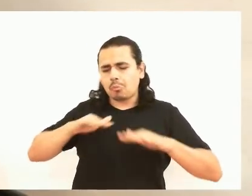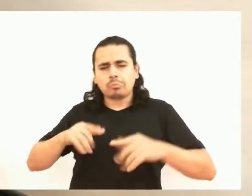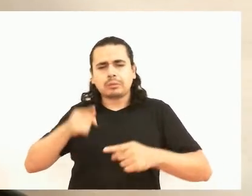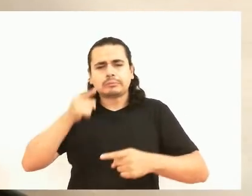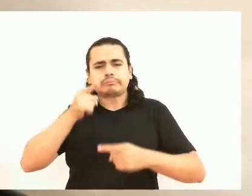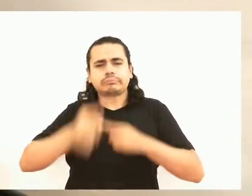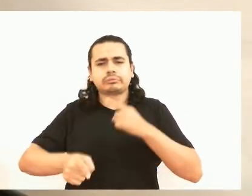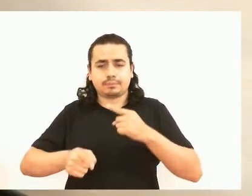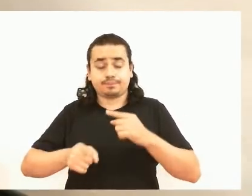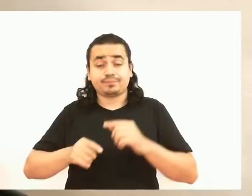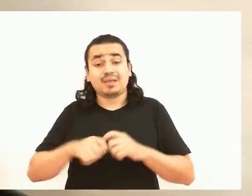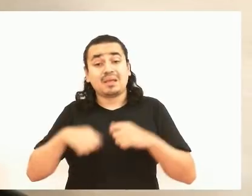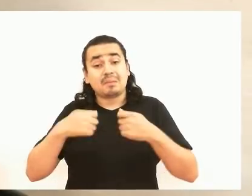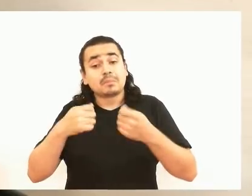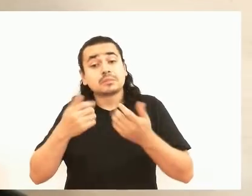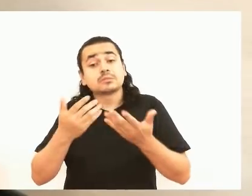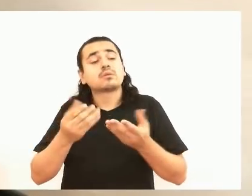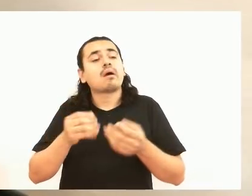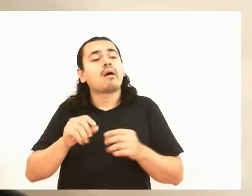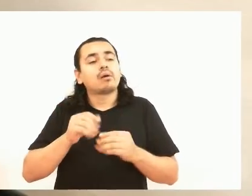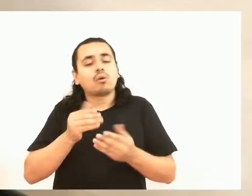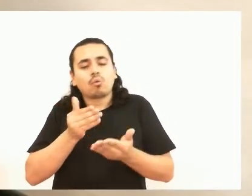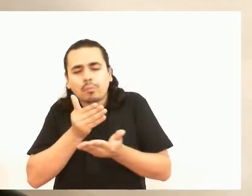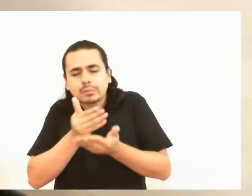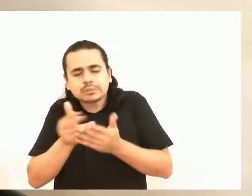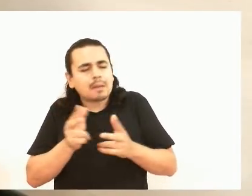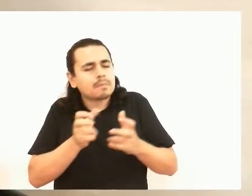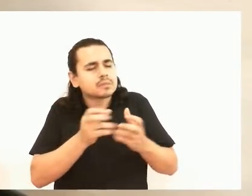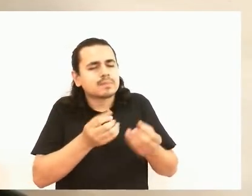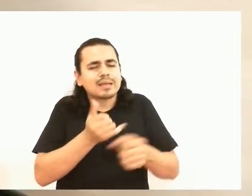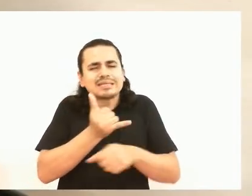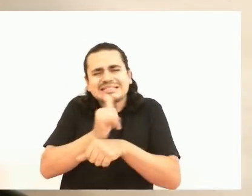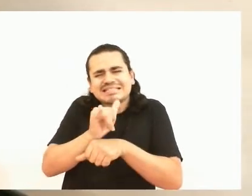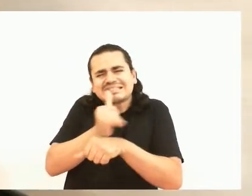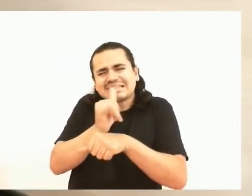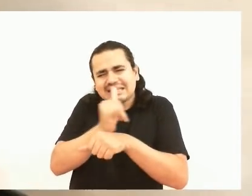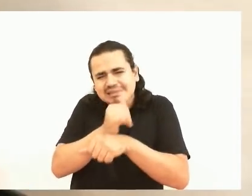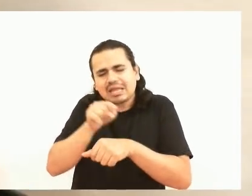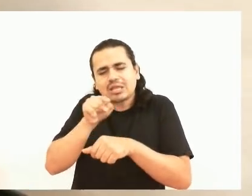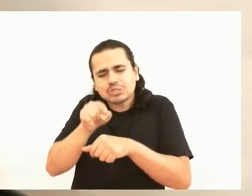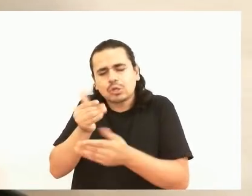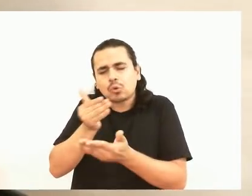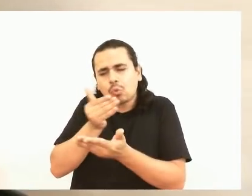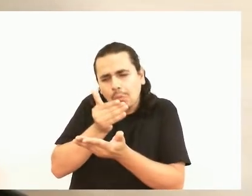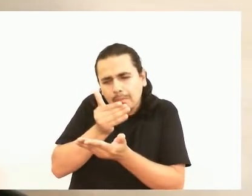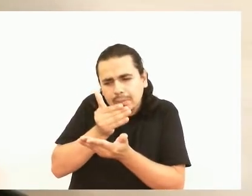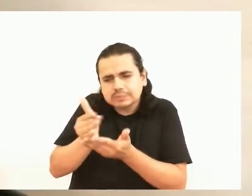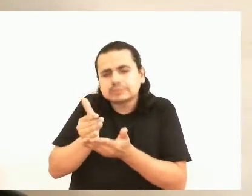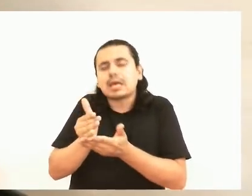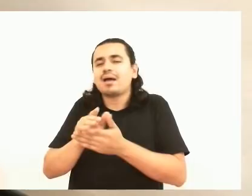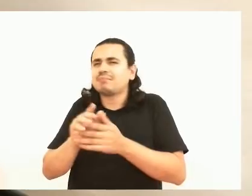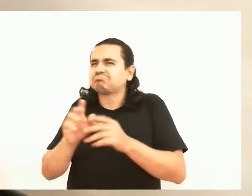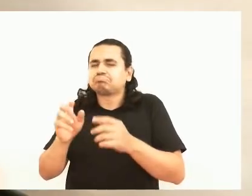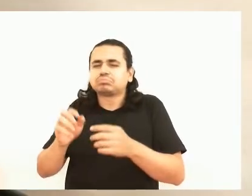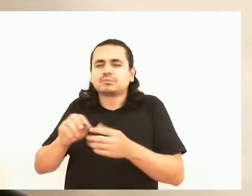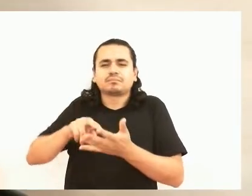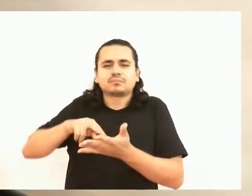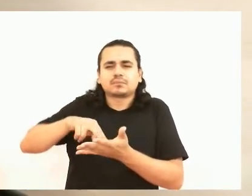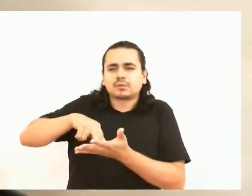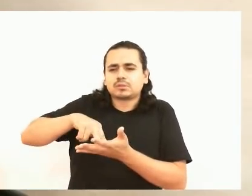ver quais são os respiros que você pode dar nem que seja um espreguiçar de